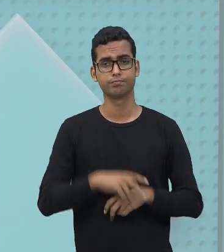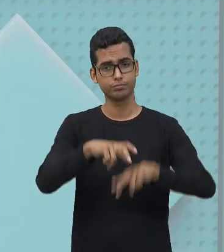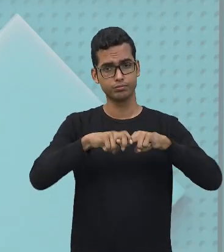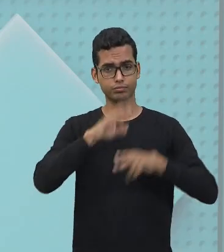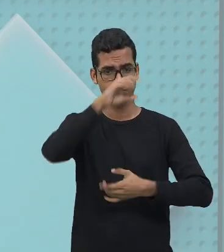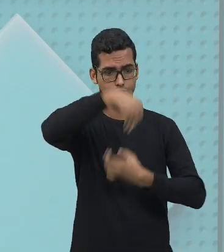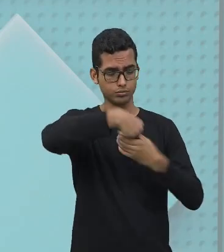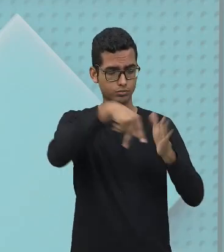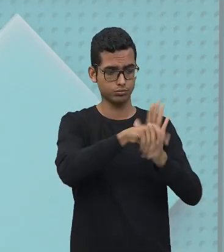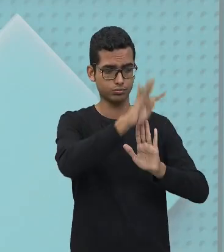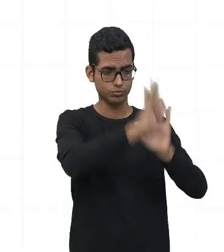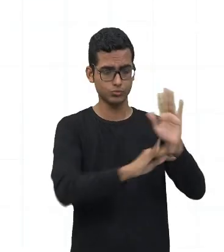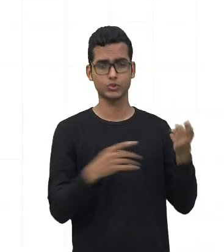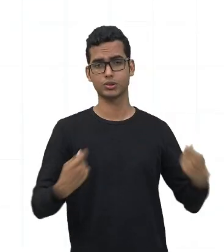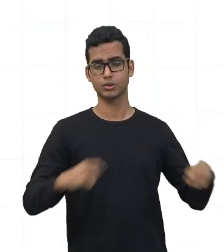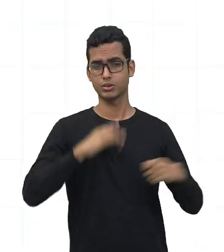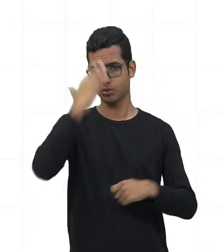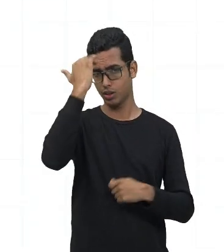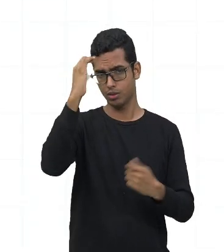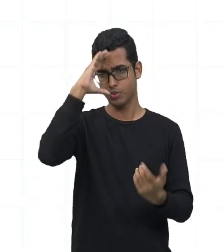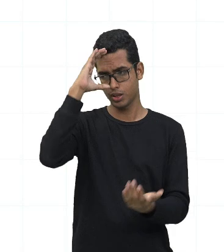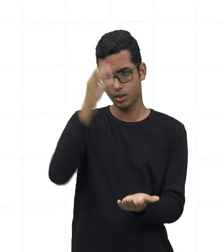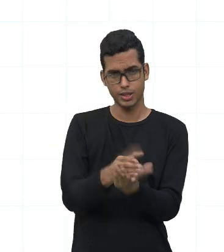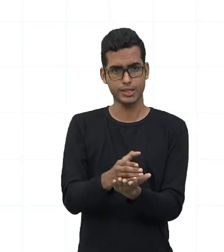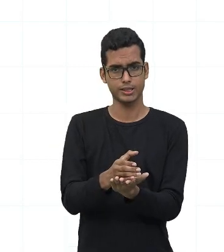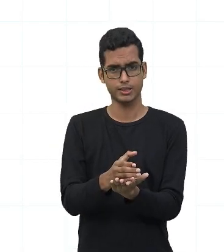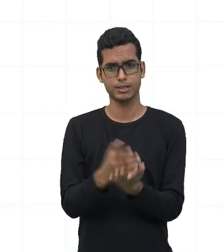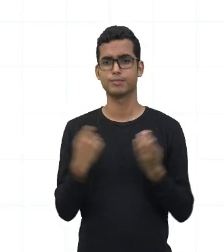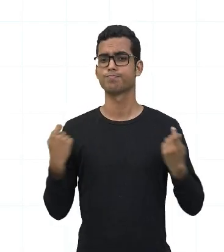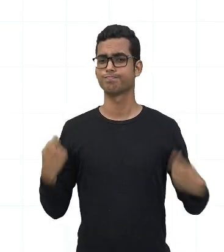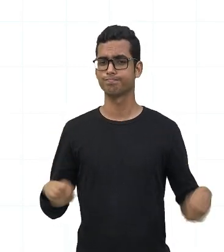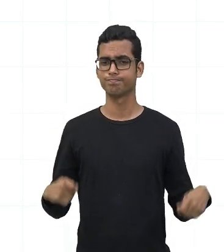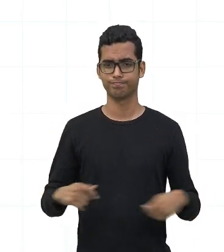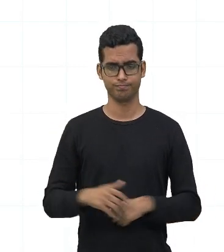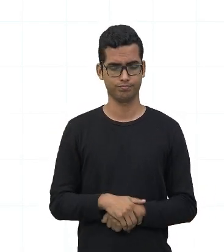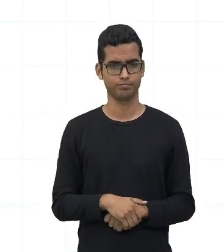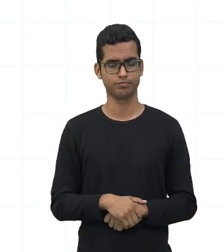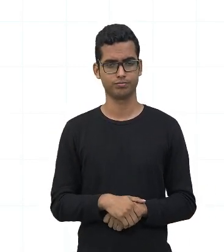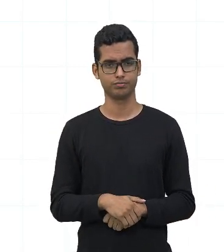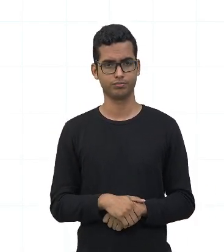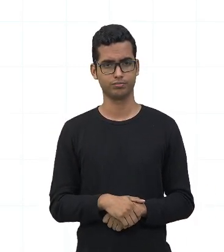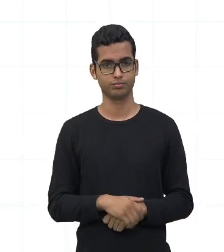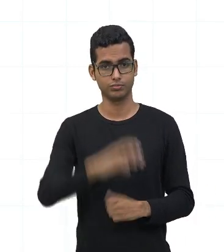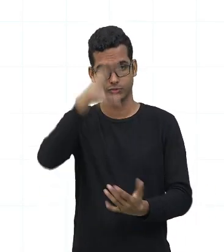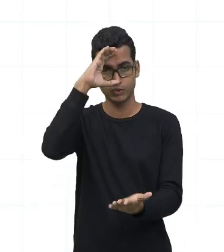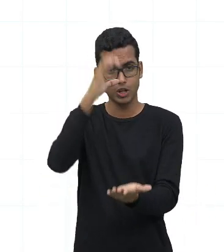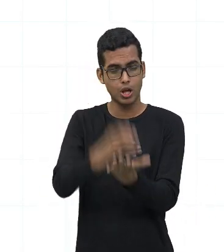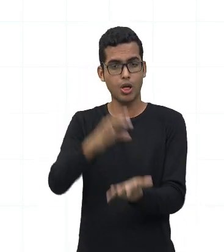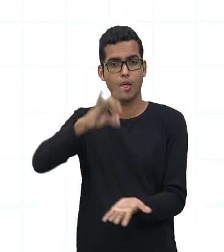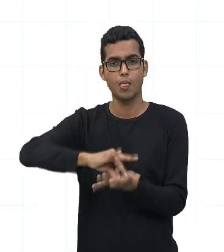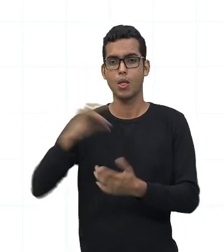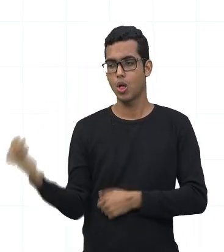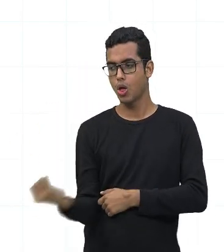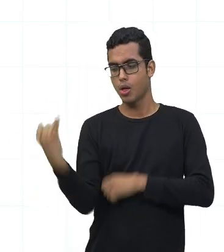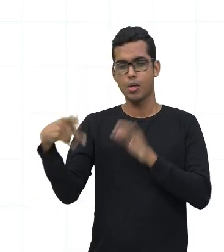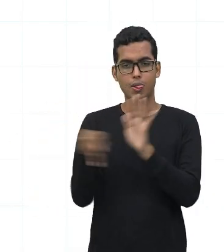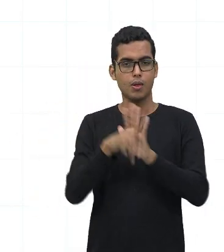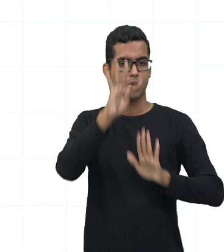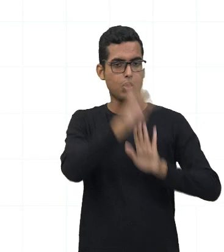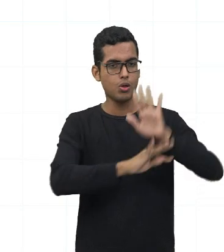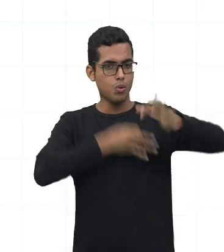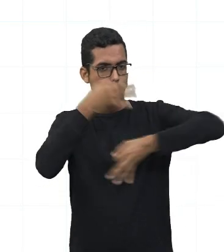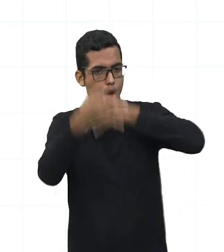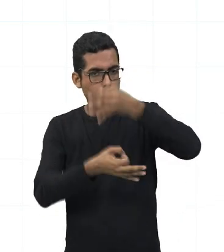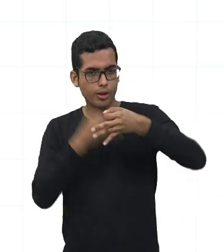precisamos saber o que é tese, certo? Tese é a parte mais importante de um texto